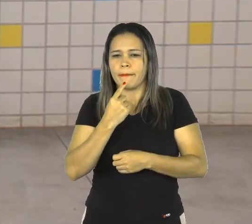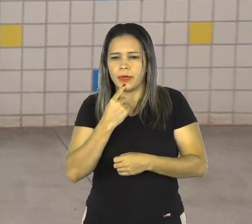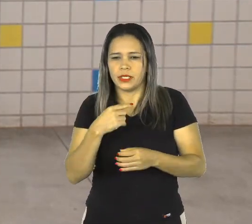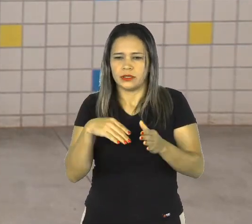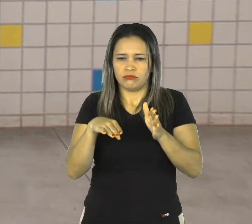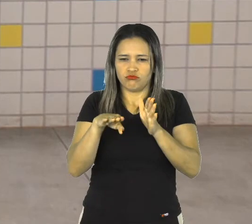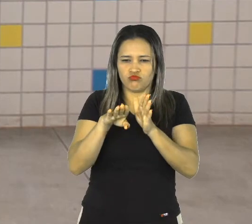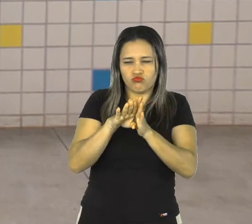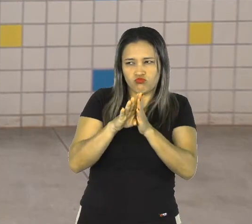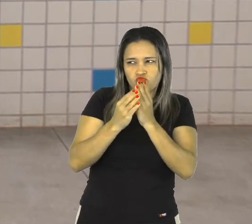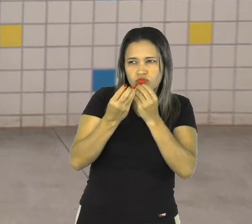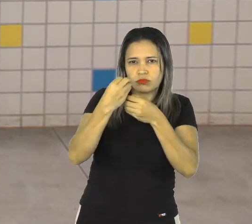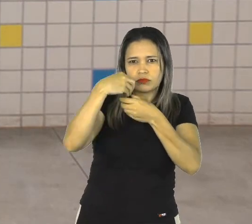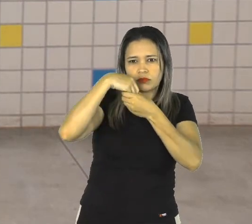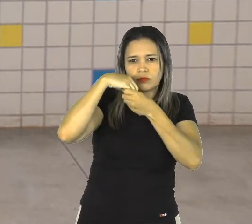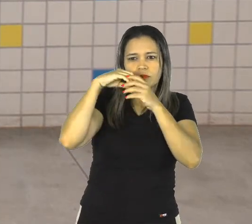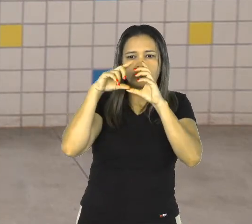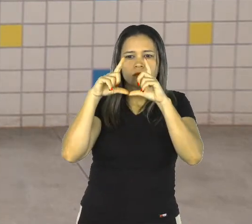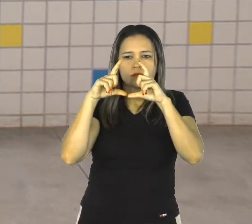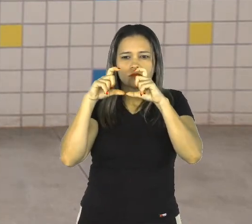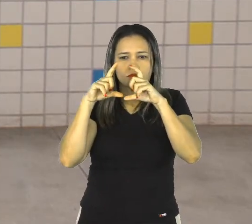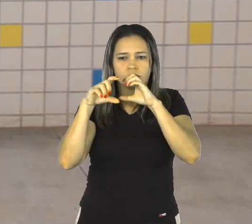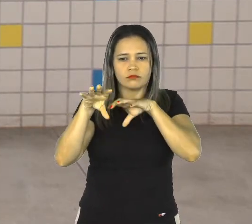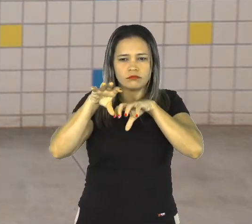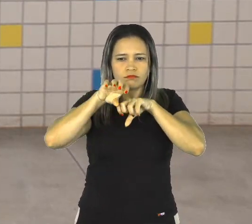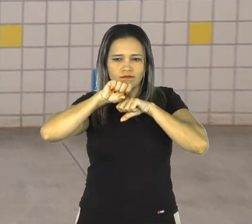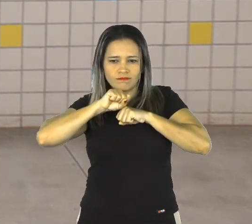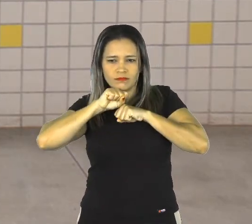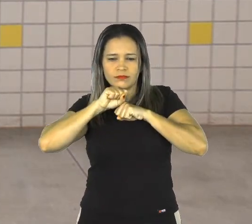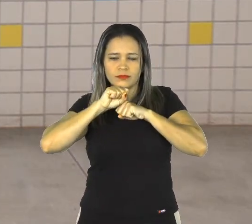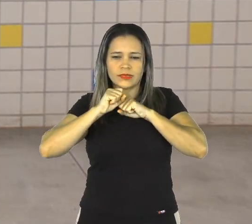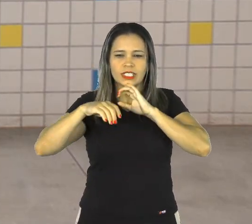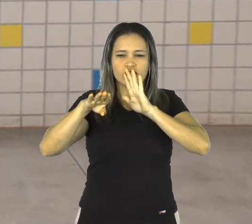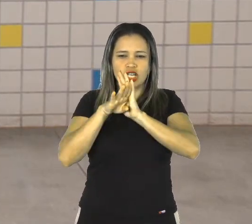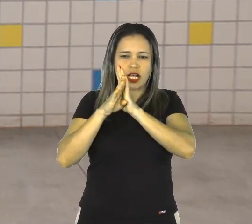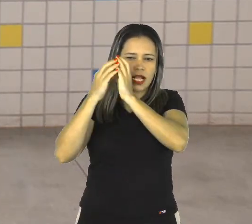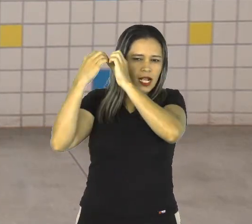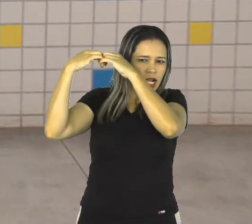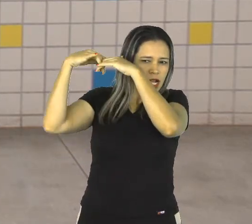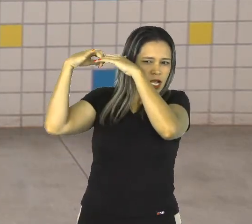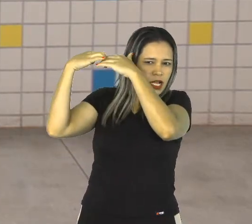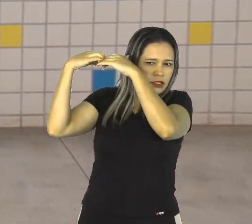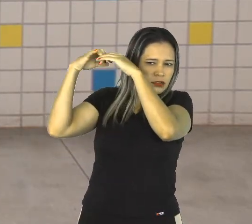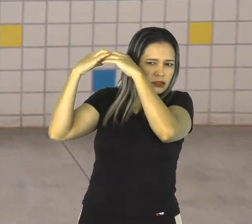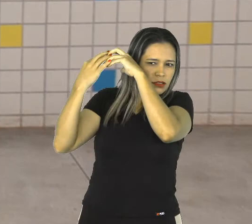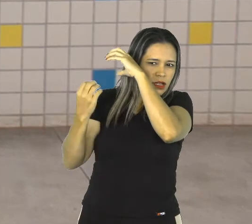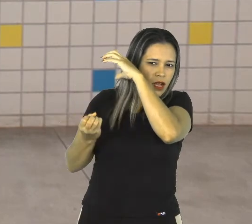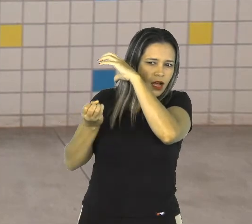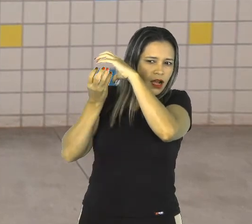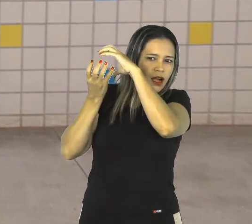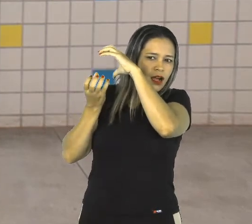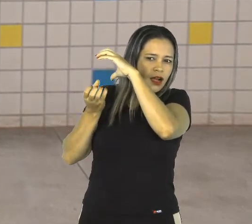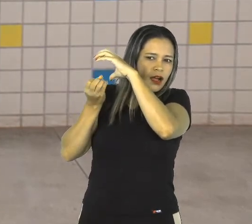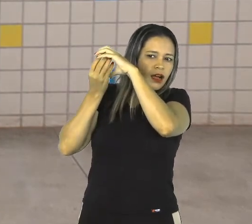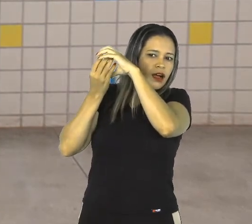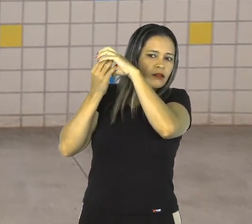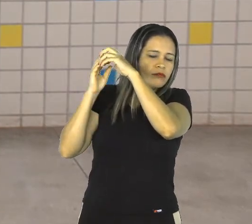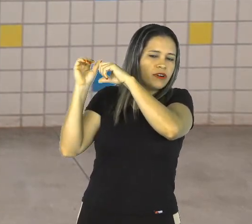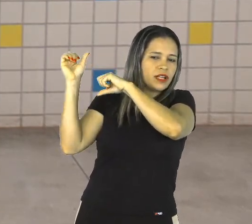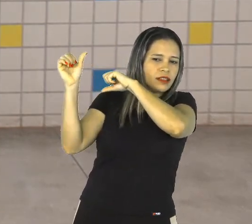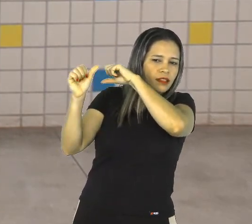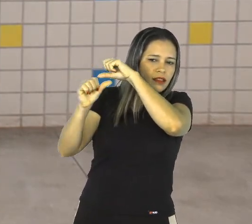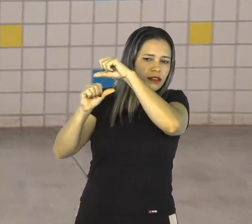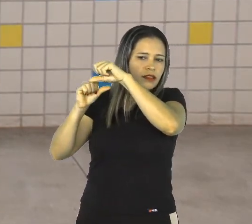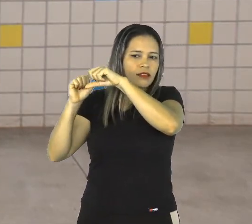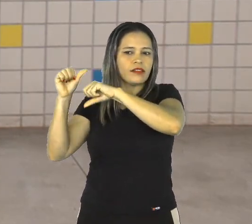células fotorreceptoras e chegue para o cérebro, para que o cérebro se encarregue de